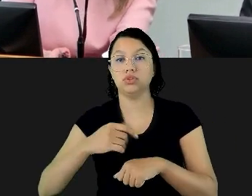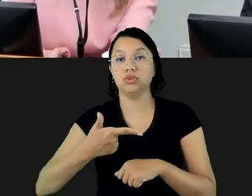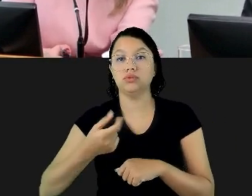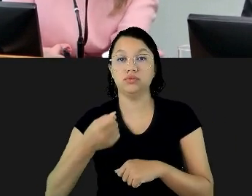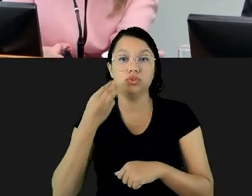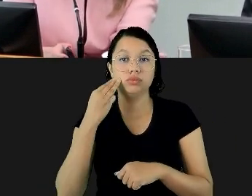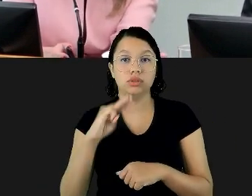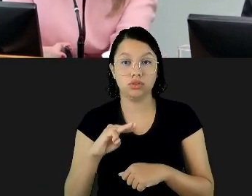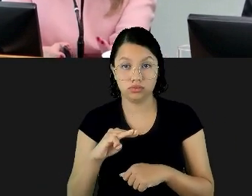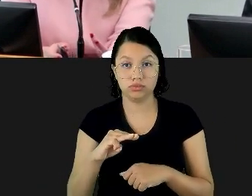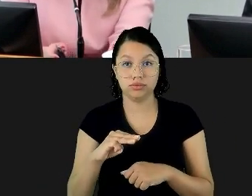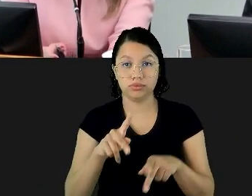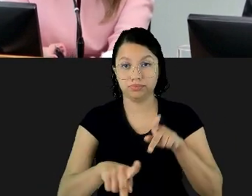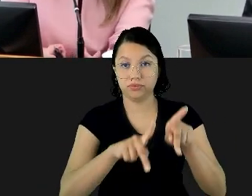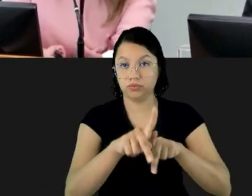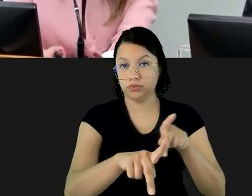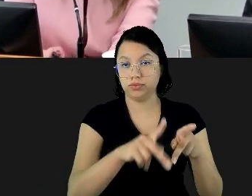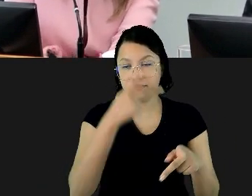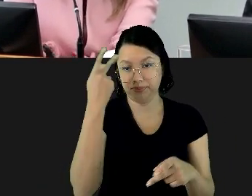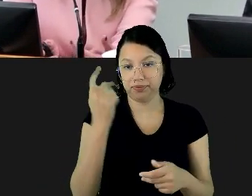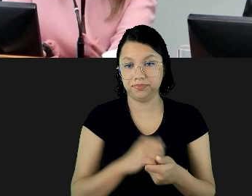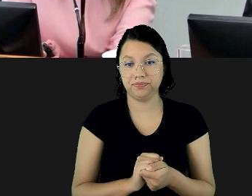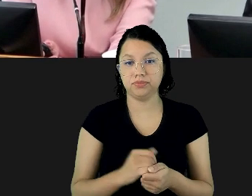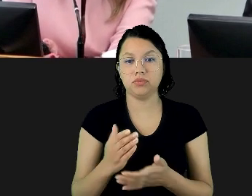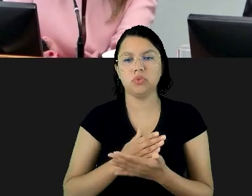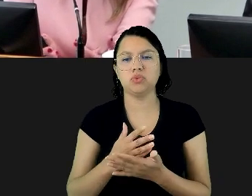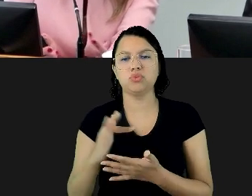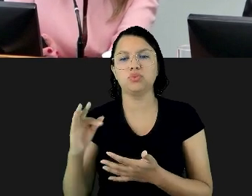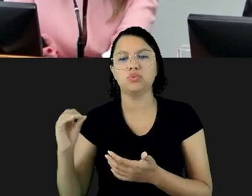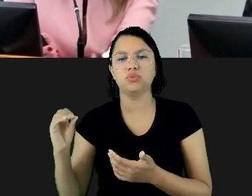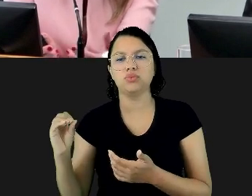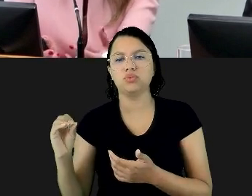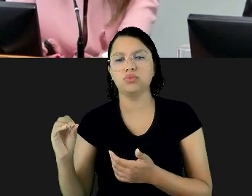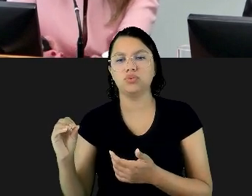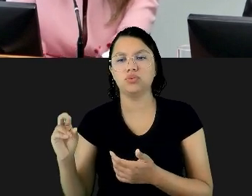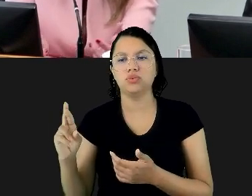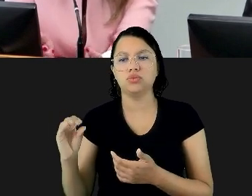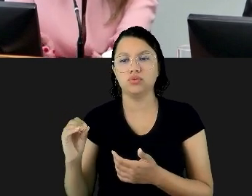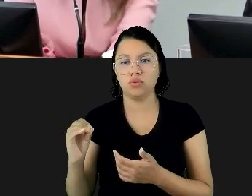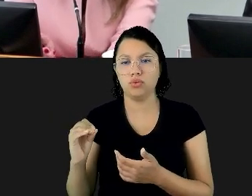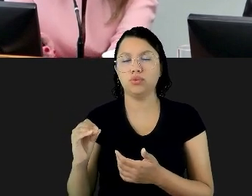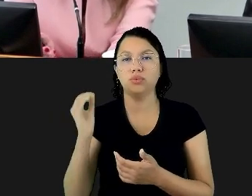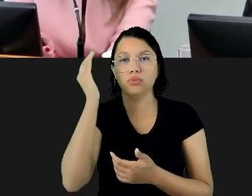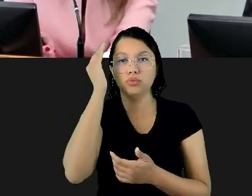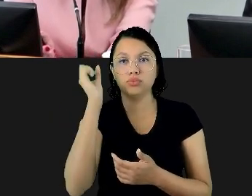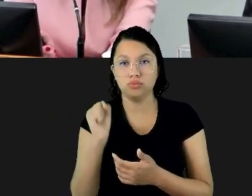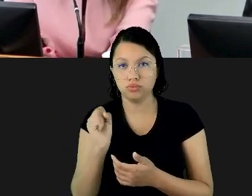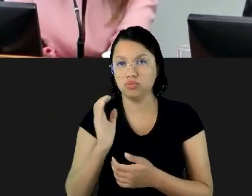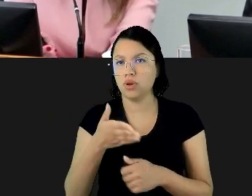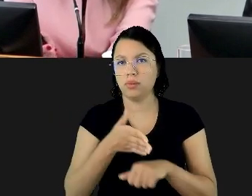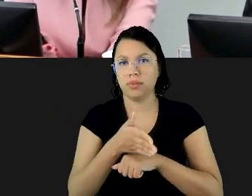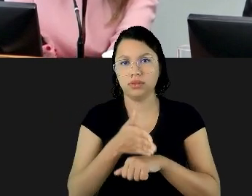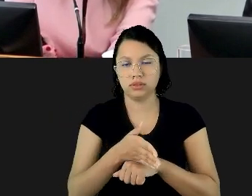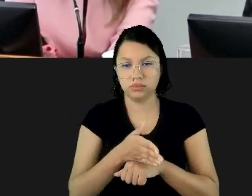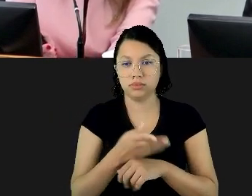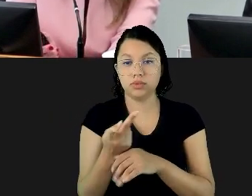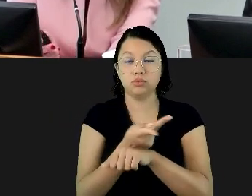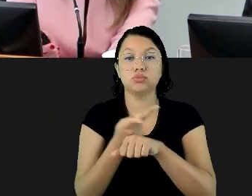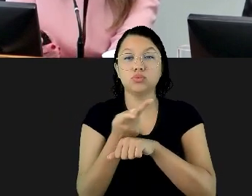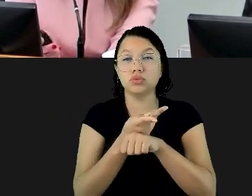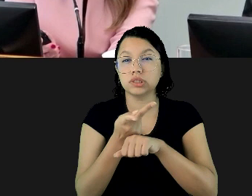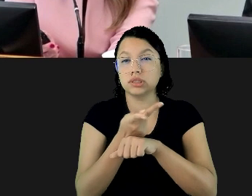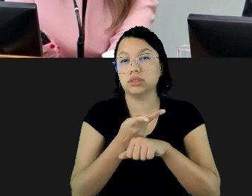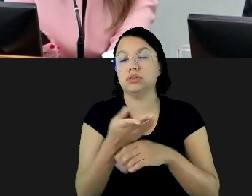fóruns que o Estado do Mato Grosso do Sul já participa, como Codesul e Corsur, buscando essa